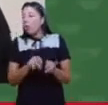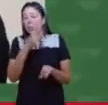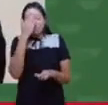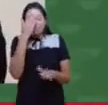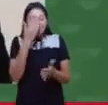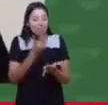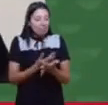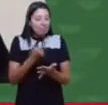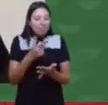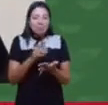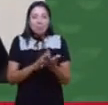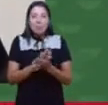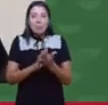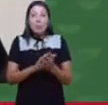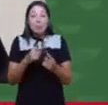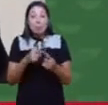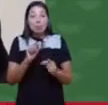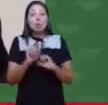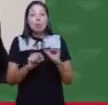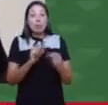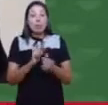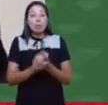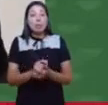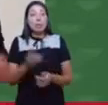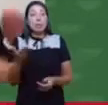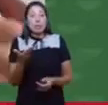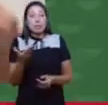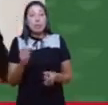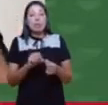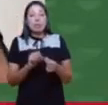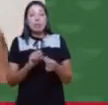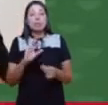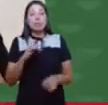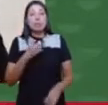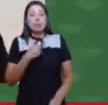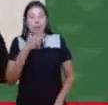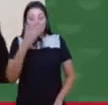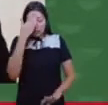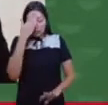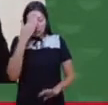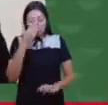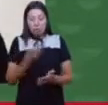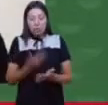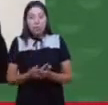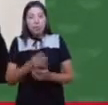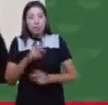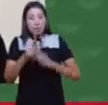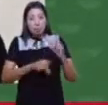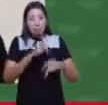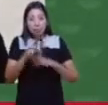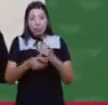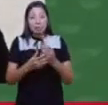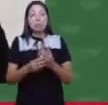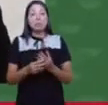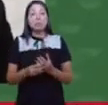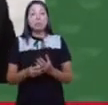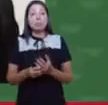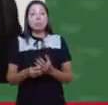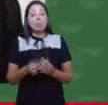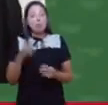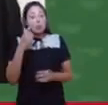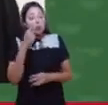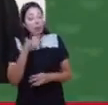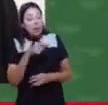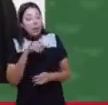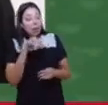fé. Porque eles tentam fazer com que a gente acredite, que a população acredite, que olhar